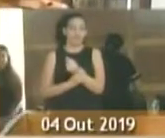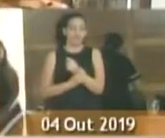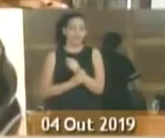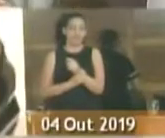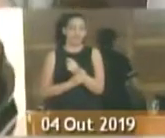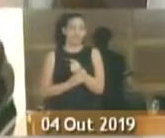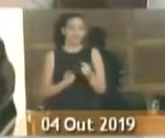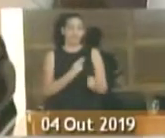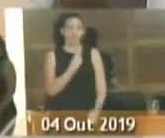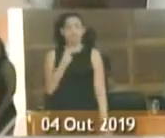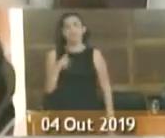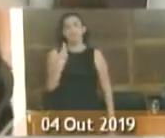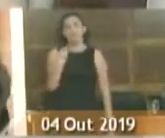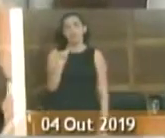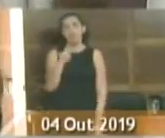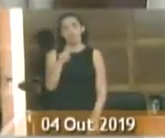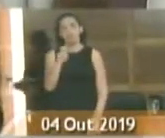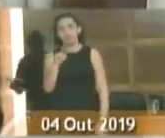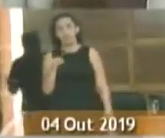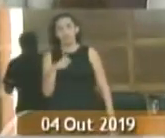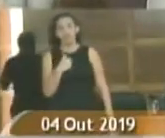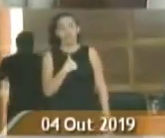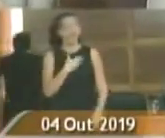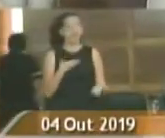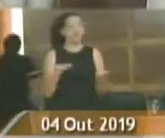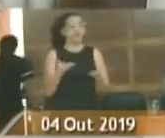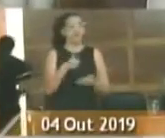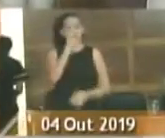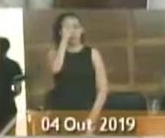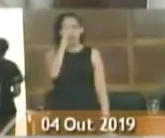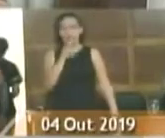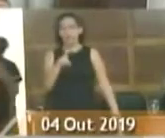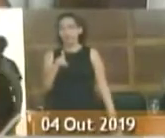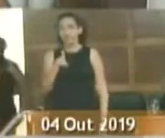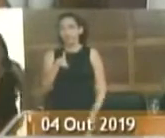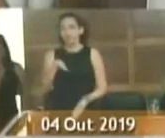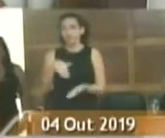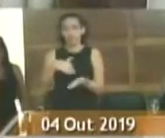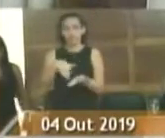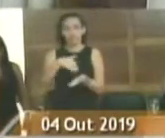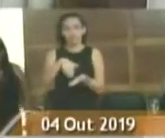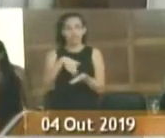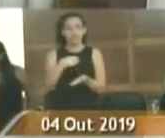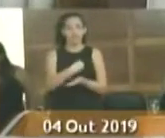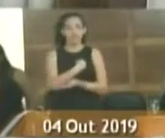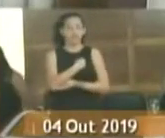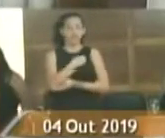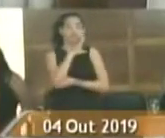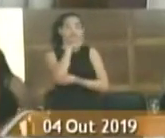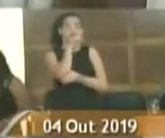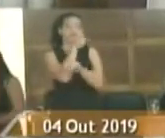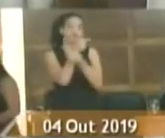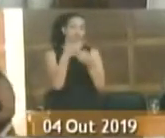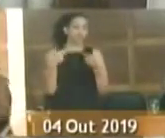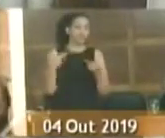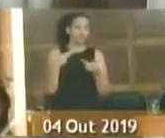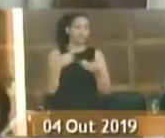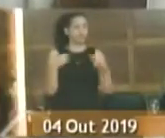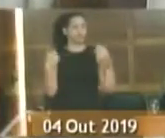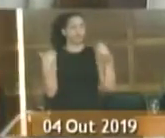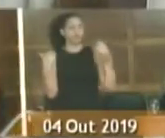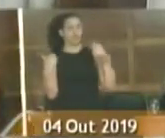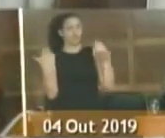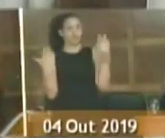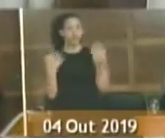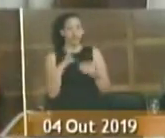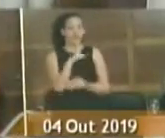Meu nome é Karen, eu estou atualmente diretora do Departamento de Bem-Estar Animal. Com muita alegria, muito